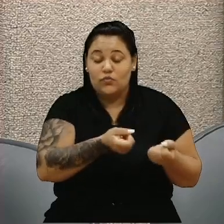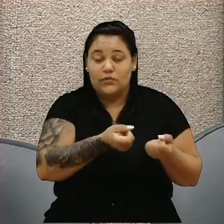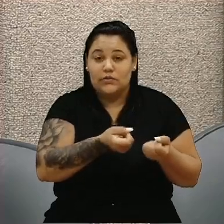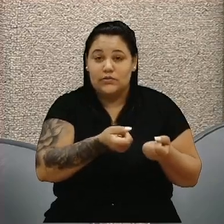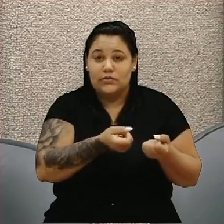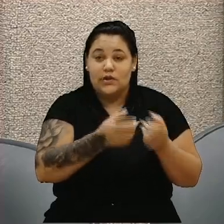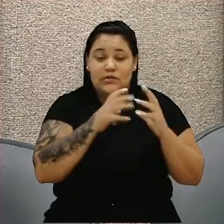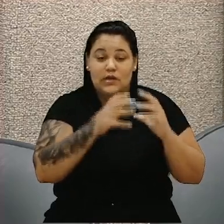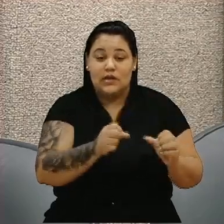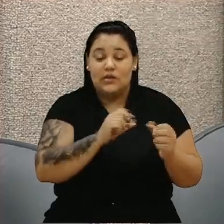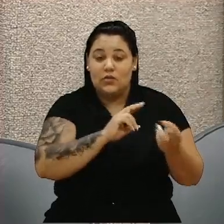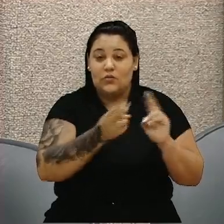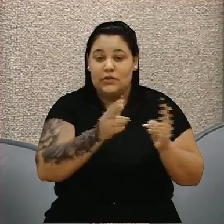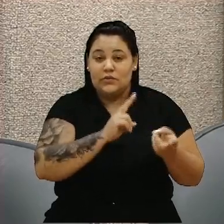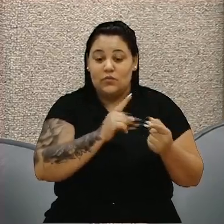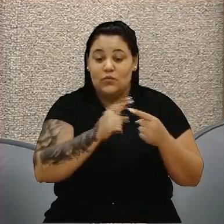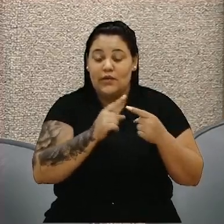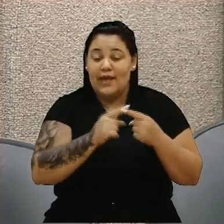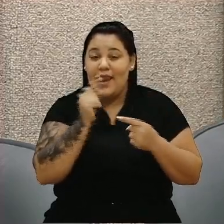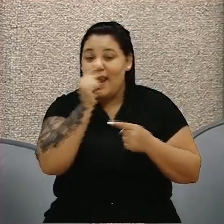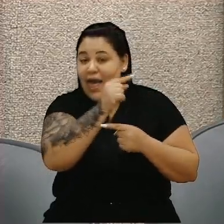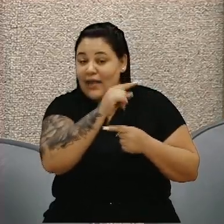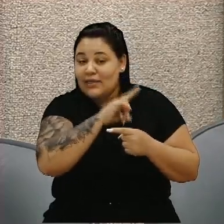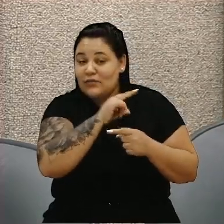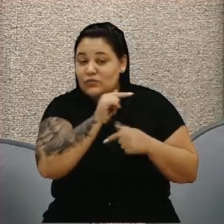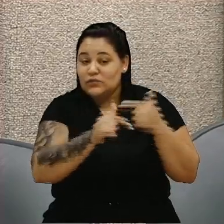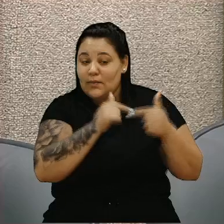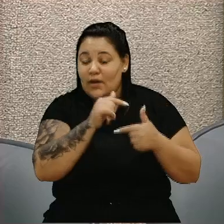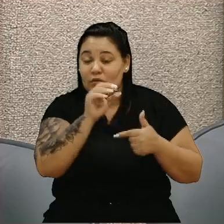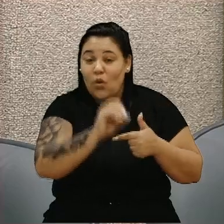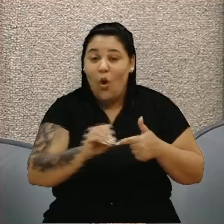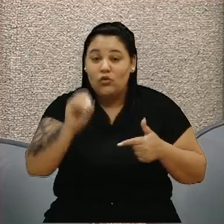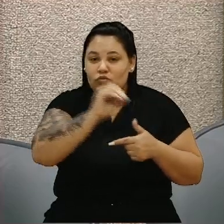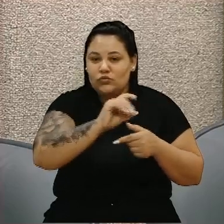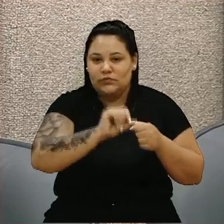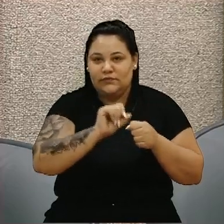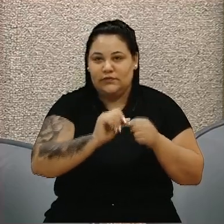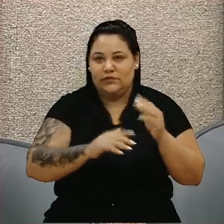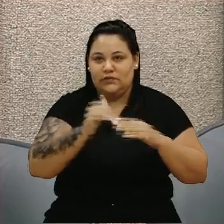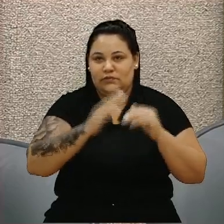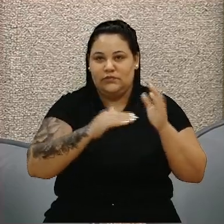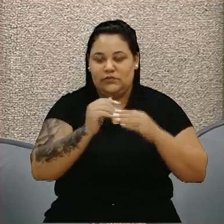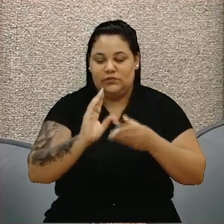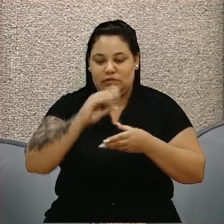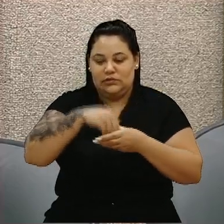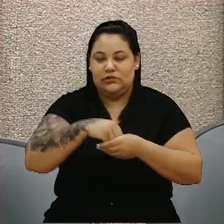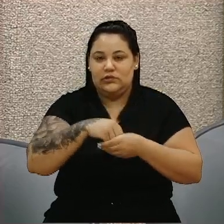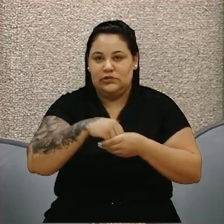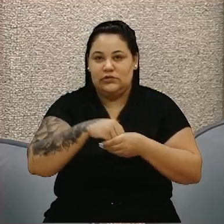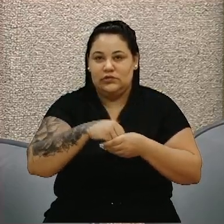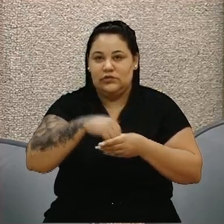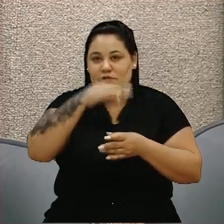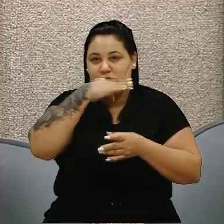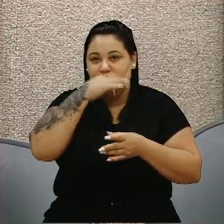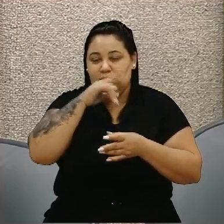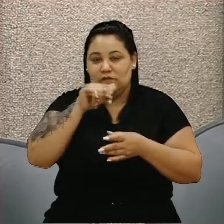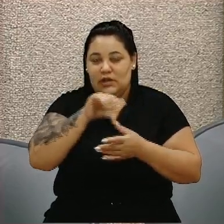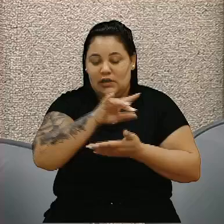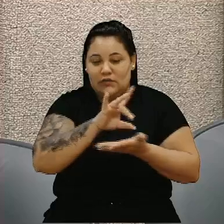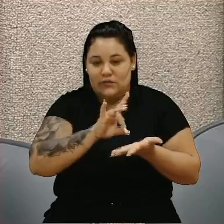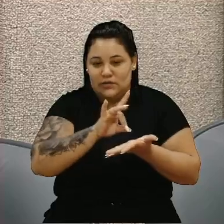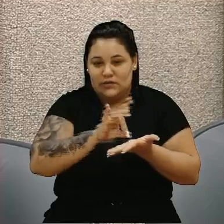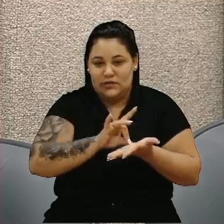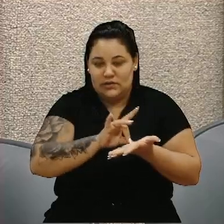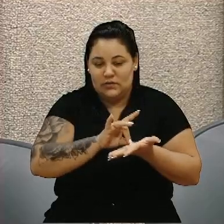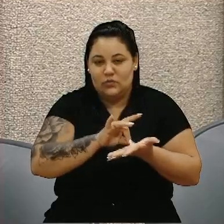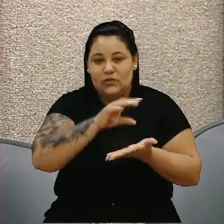Urbanismo, porque lá nós temos um trabalho fantástico para se desenvolver em Caxias, que é a regularização fundiária. Ele